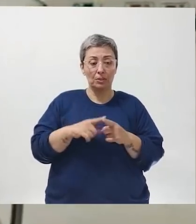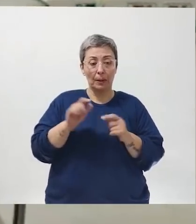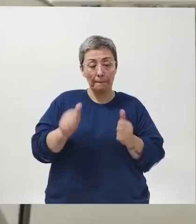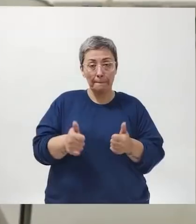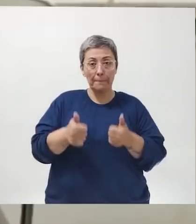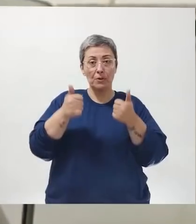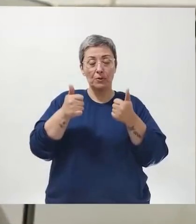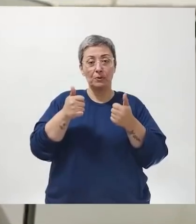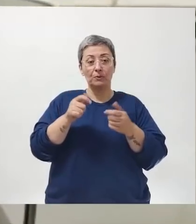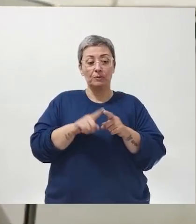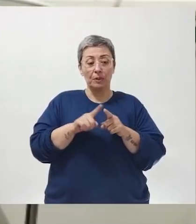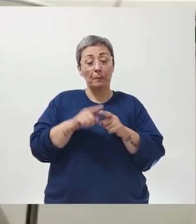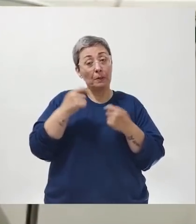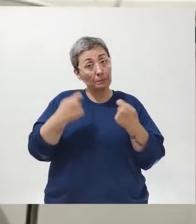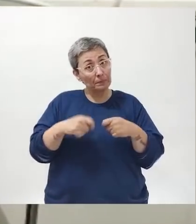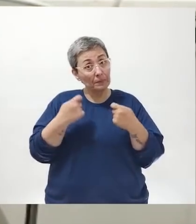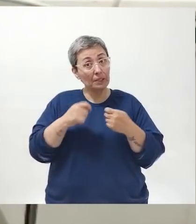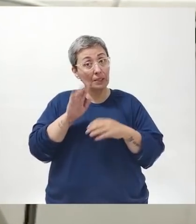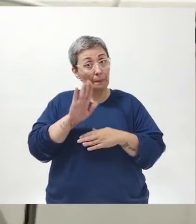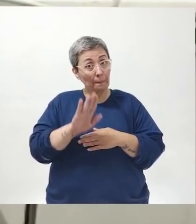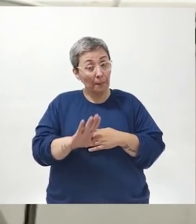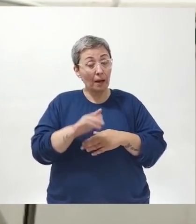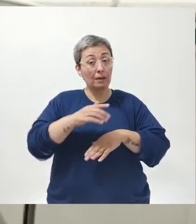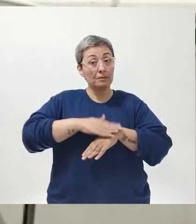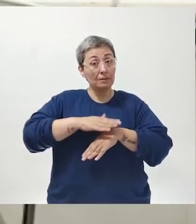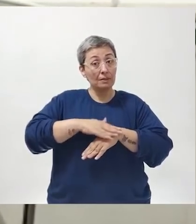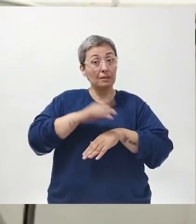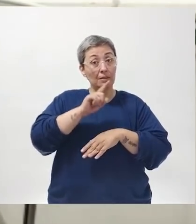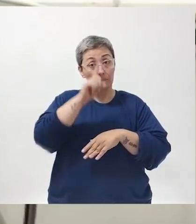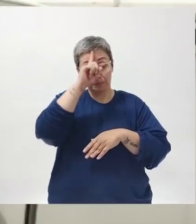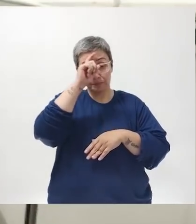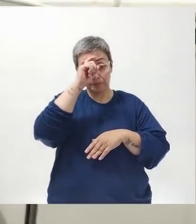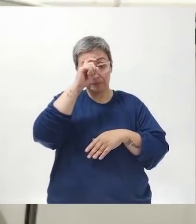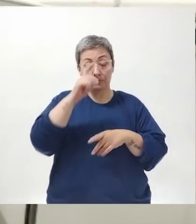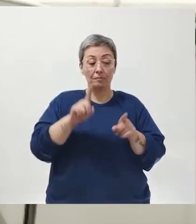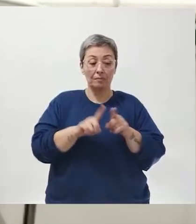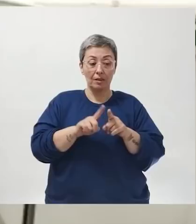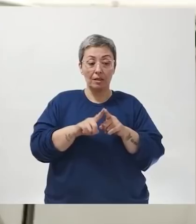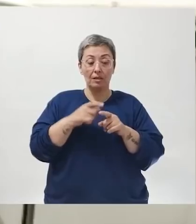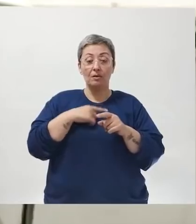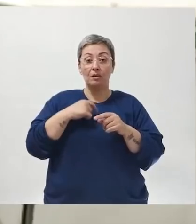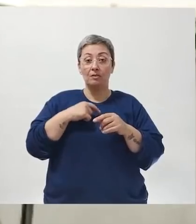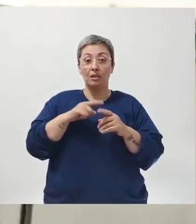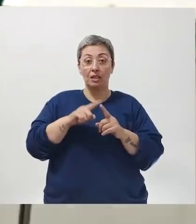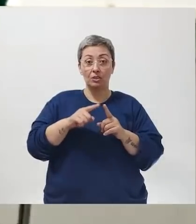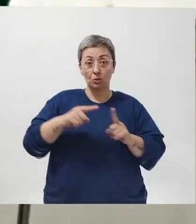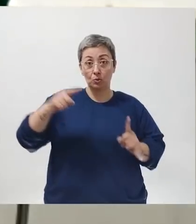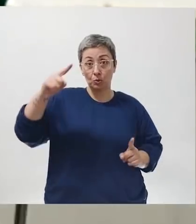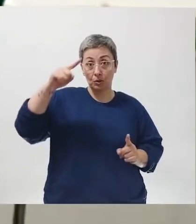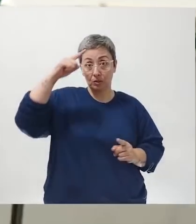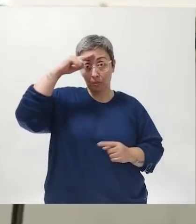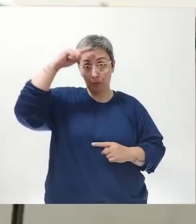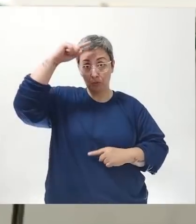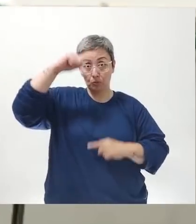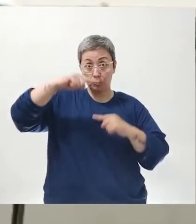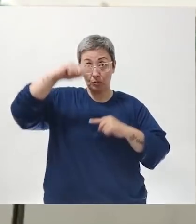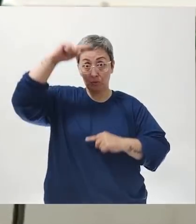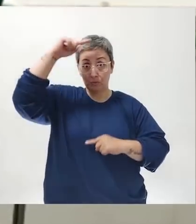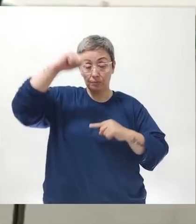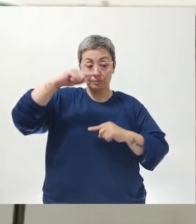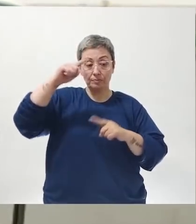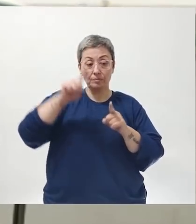um tempo maior aqui. Mas se ele está crescendo de forma adequada, o pediatra também usa esse instrumento, que é